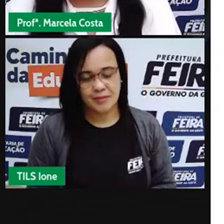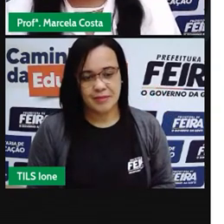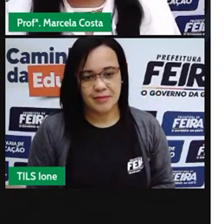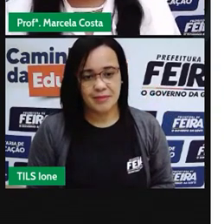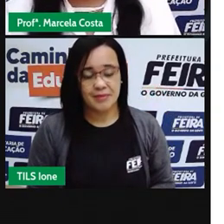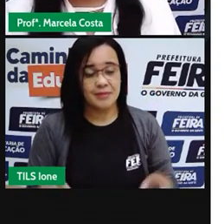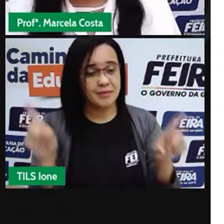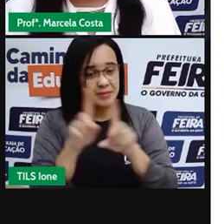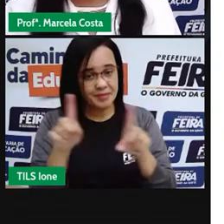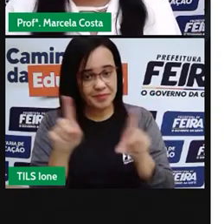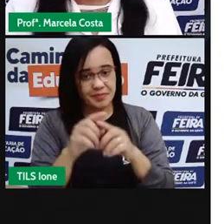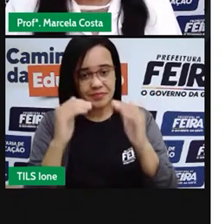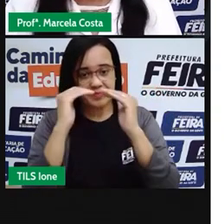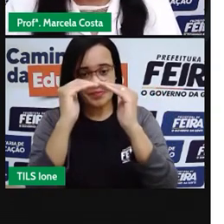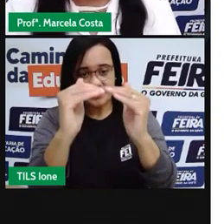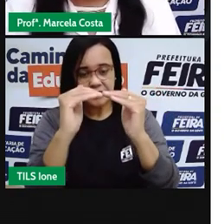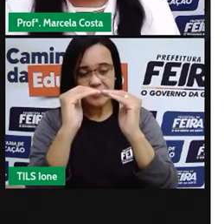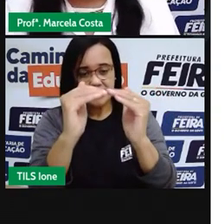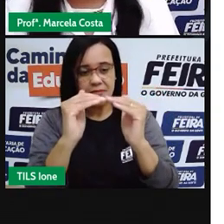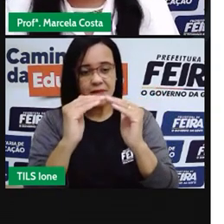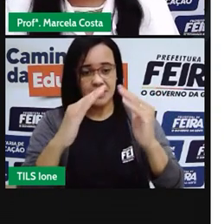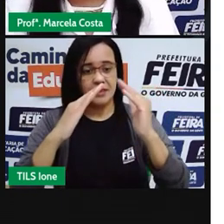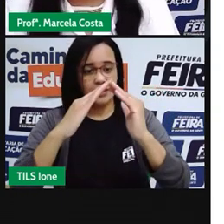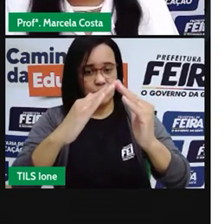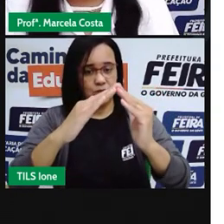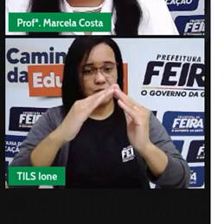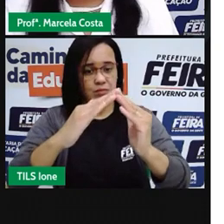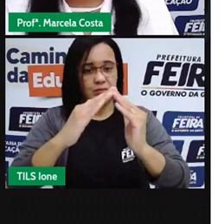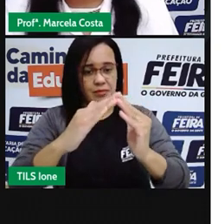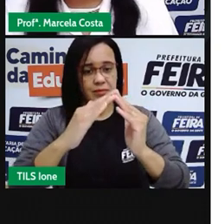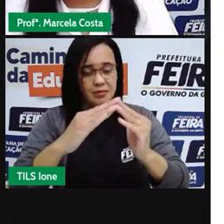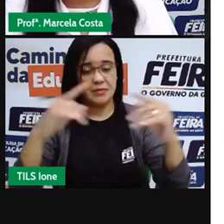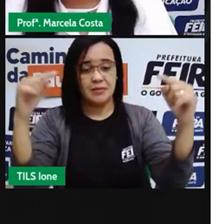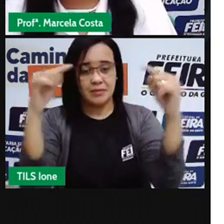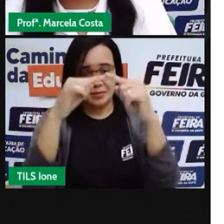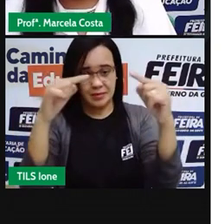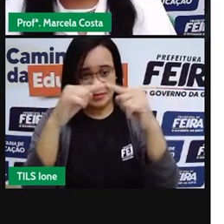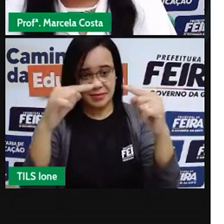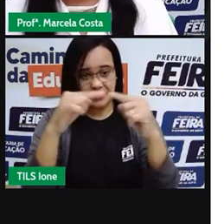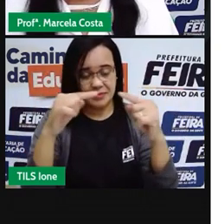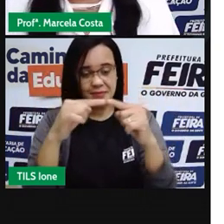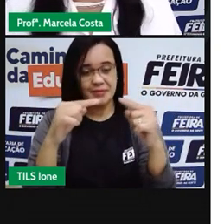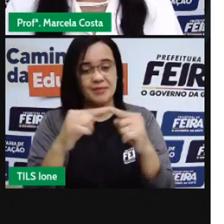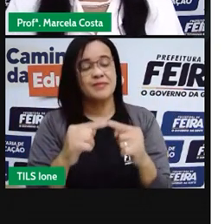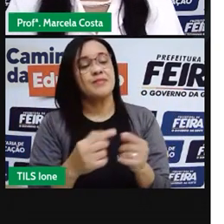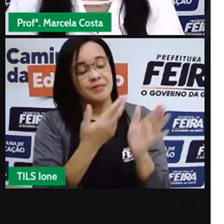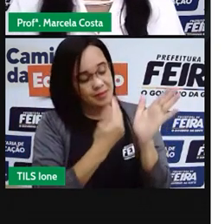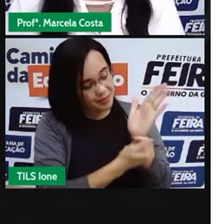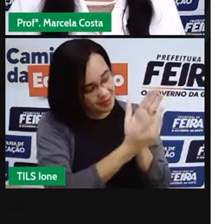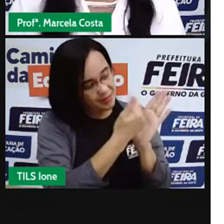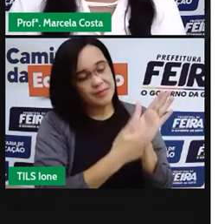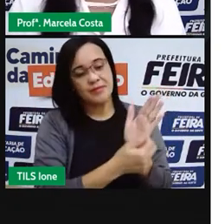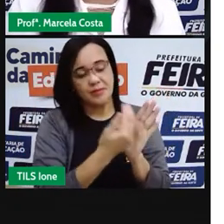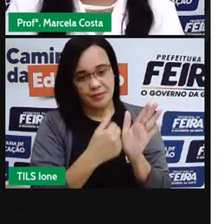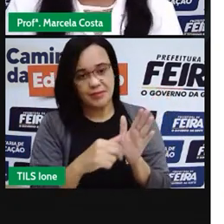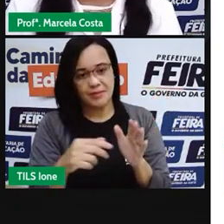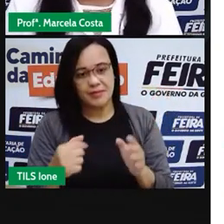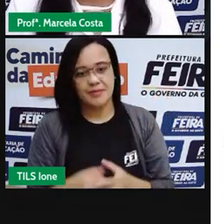Conseguiu ver que o telhado do casarão Olhos d'Água realmente tem um formato triangular?